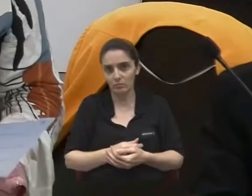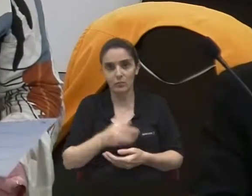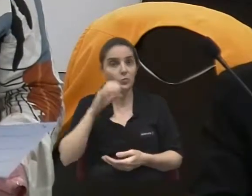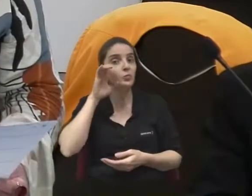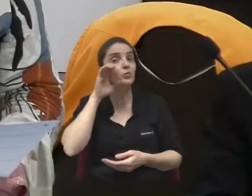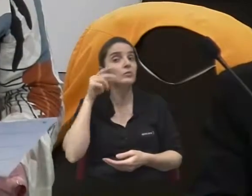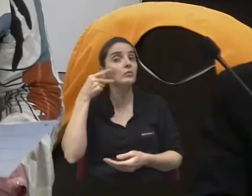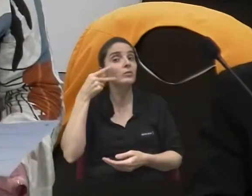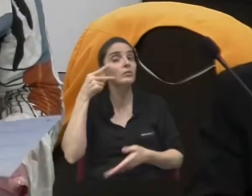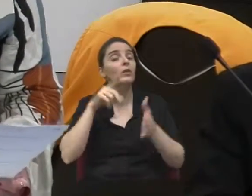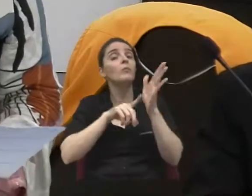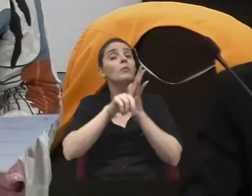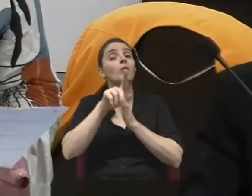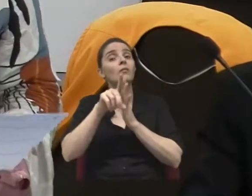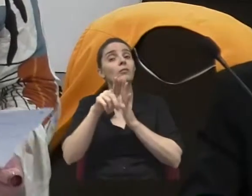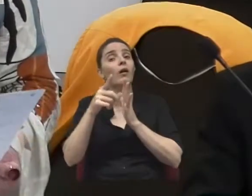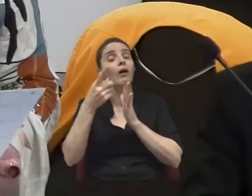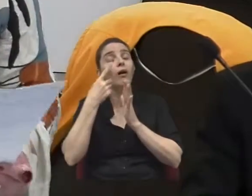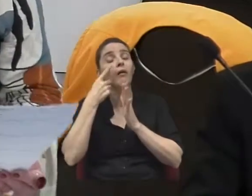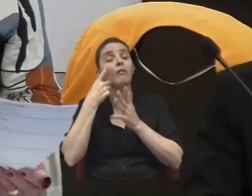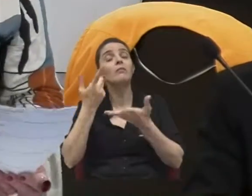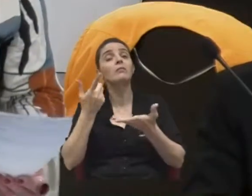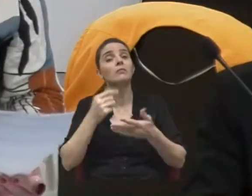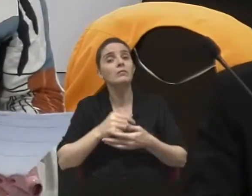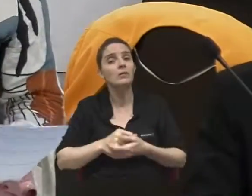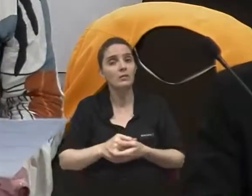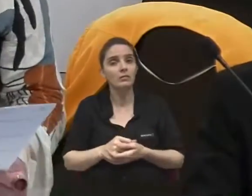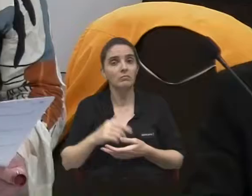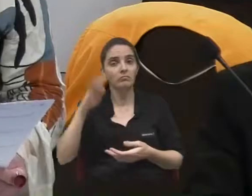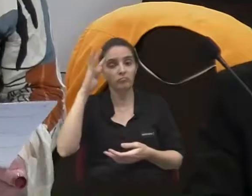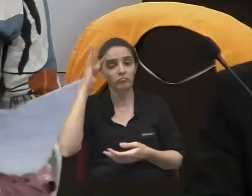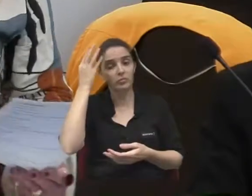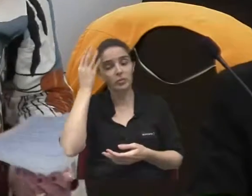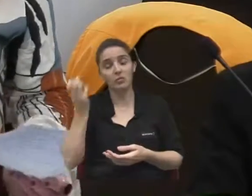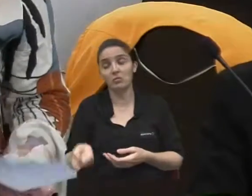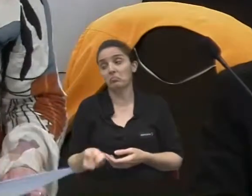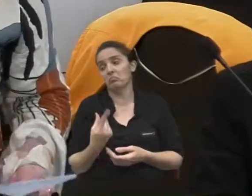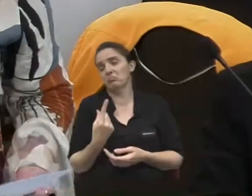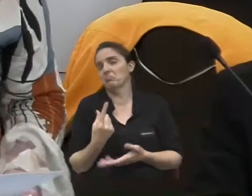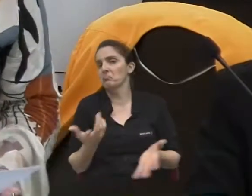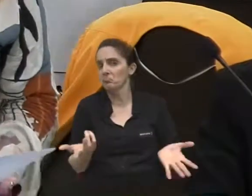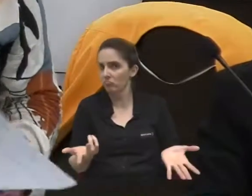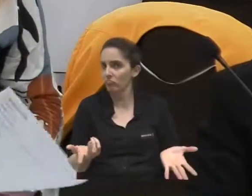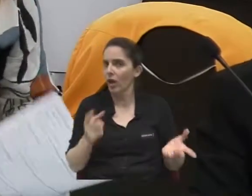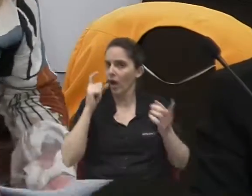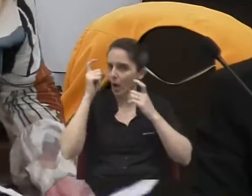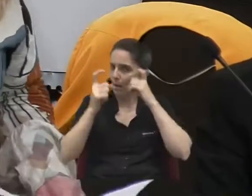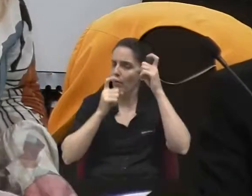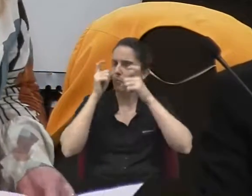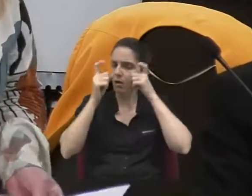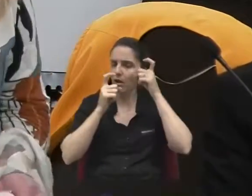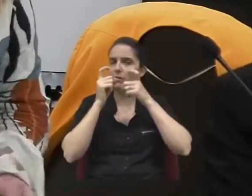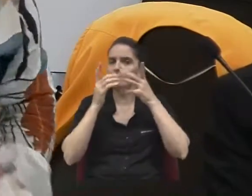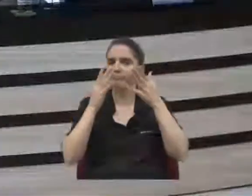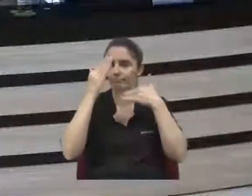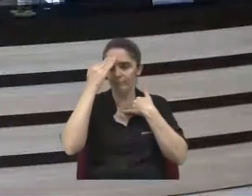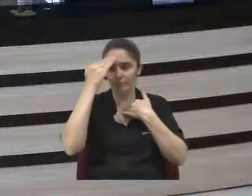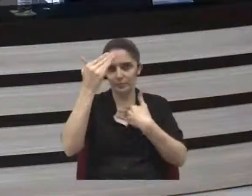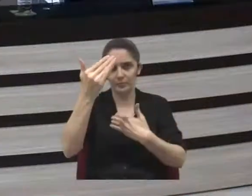e vou atrás disso, porque resolveu de um jeito meio esquisito os negócios, e eu estou muito preocupada com isso. Muito obrigada, senhor presidente.